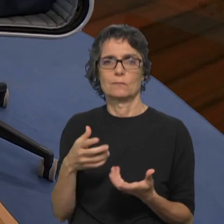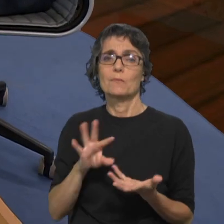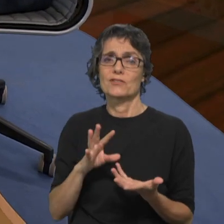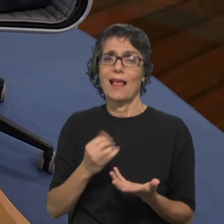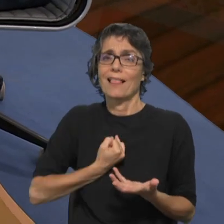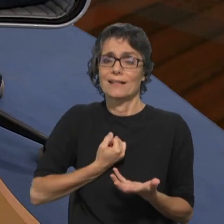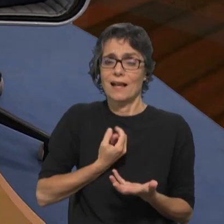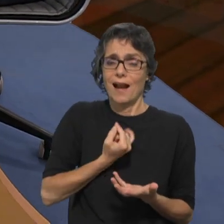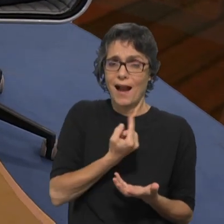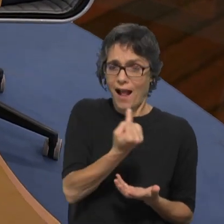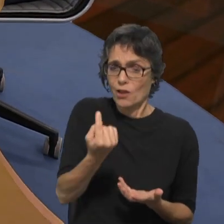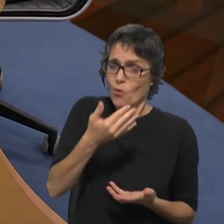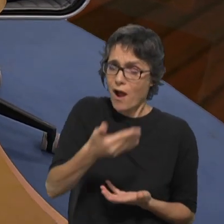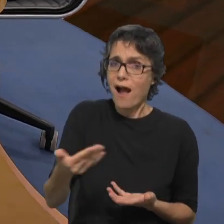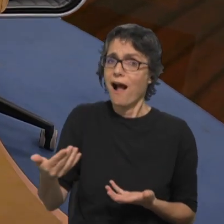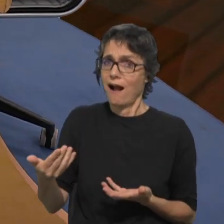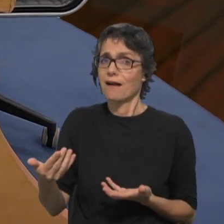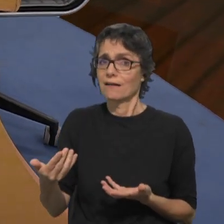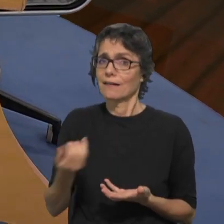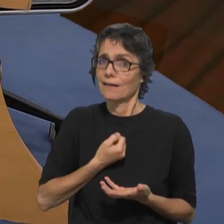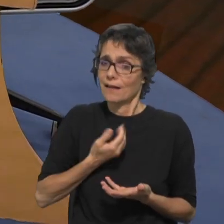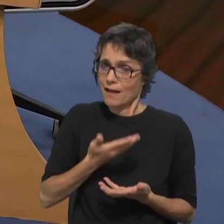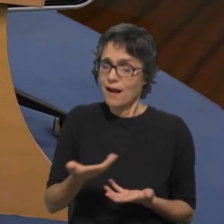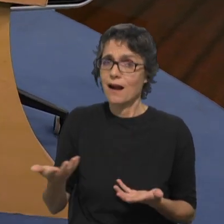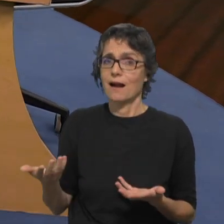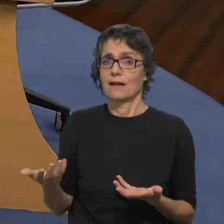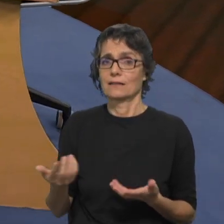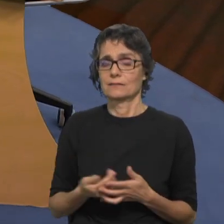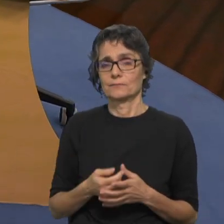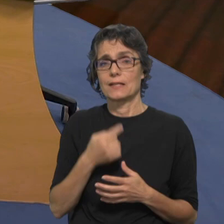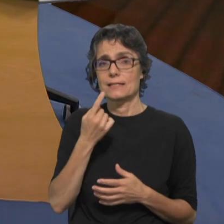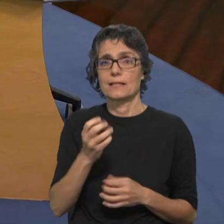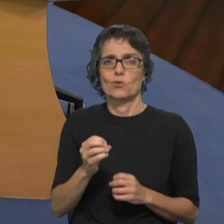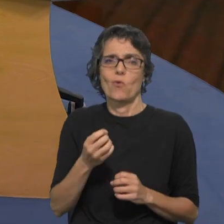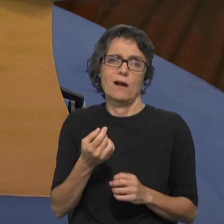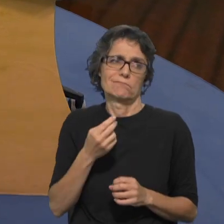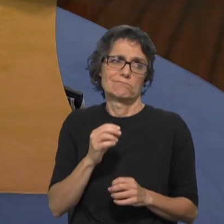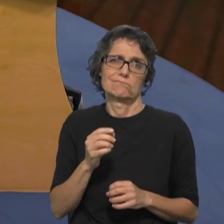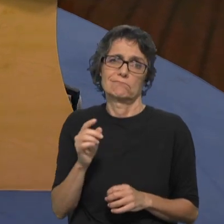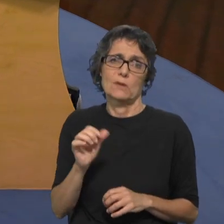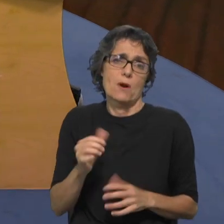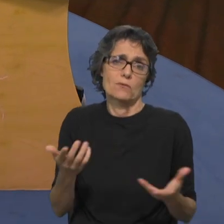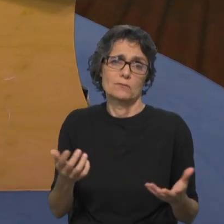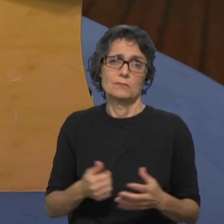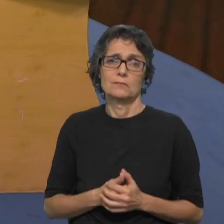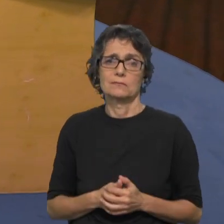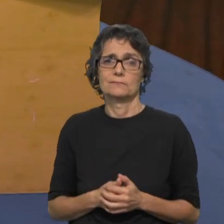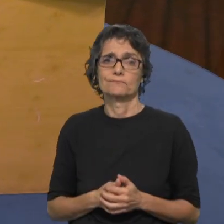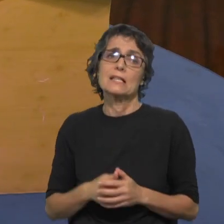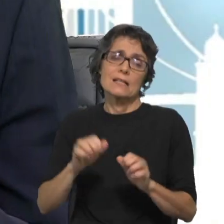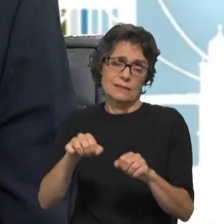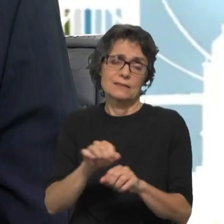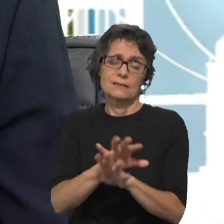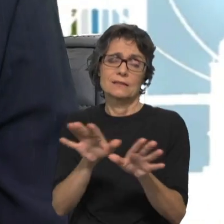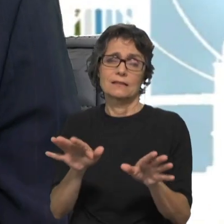e não temos que também as negar, não é? Sim, eu penso que no fundo é causa e efeito, não é? Nós